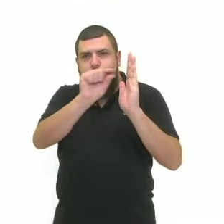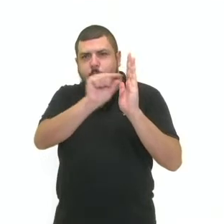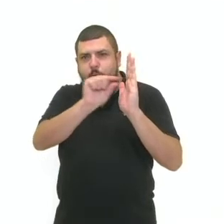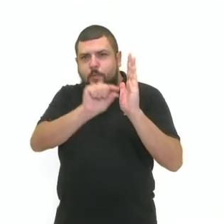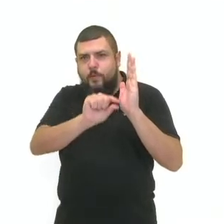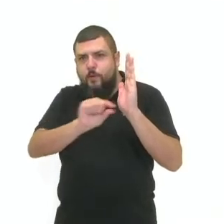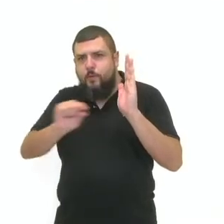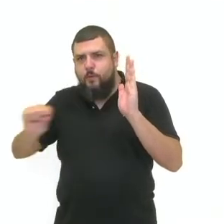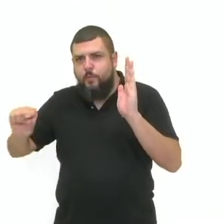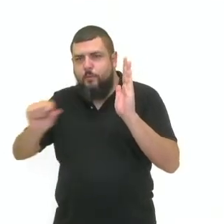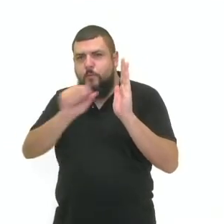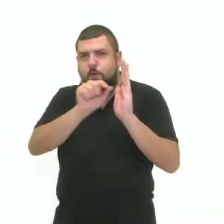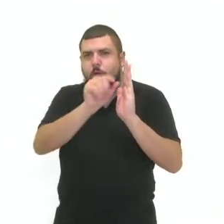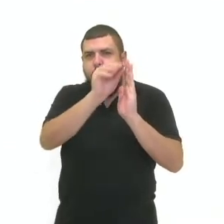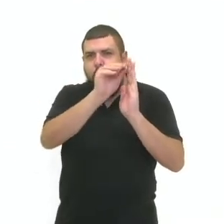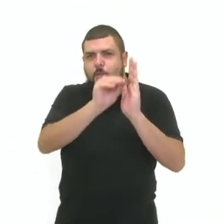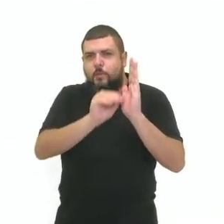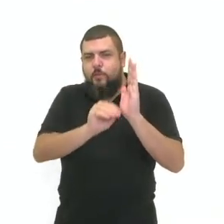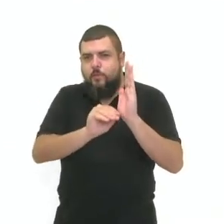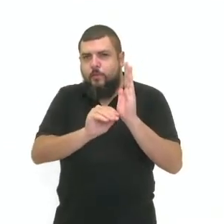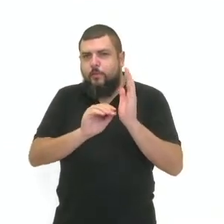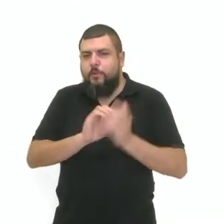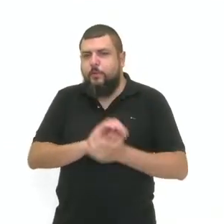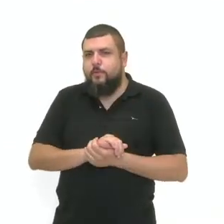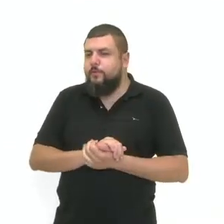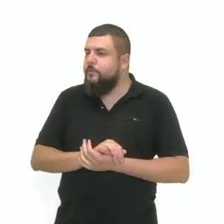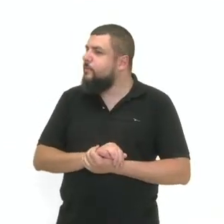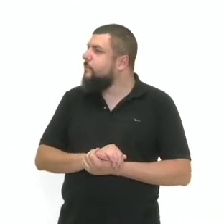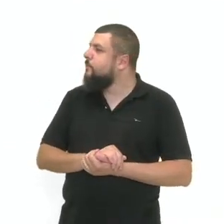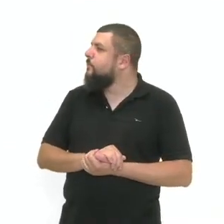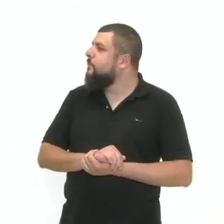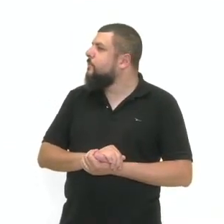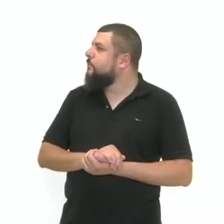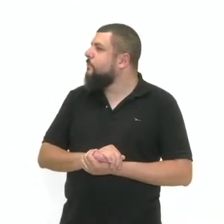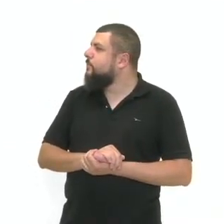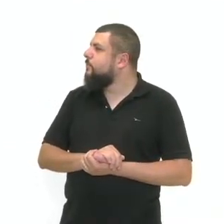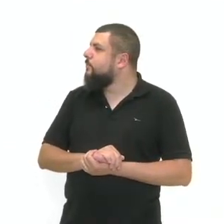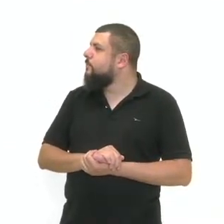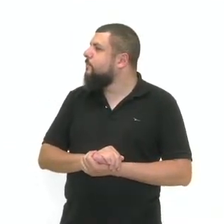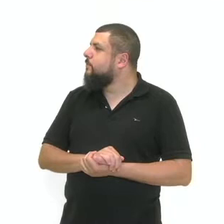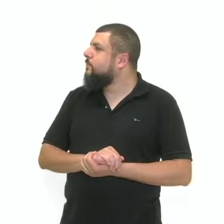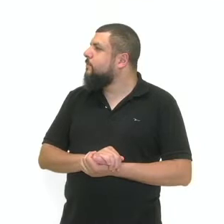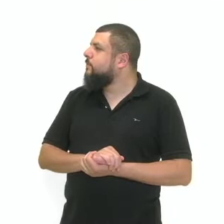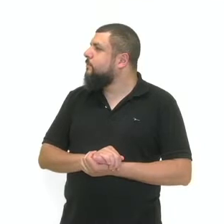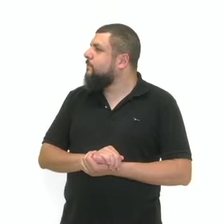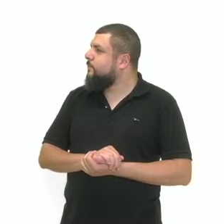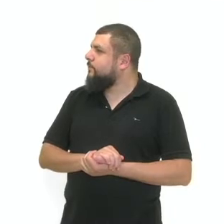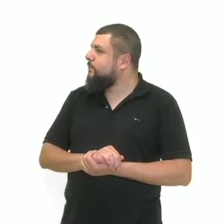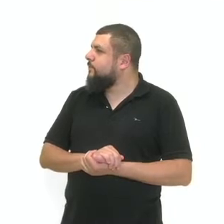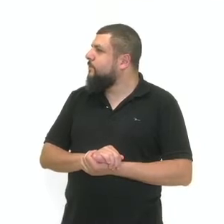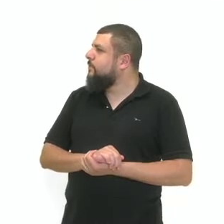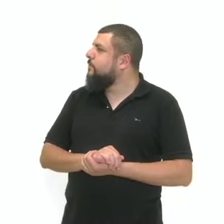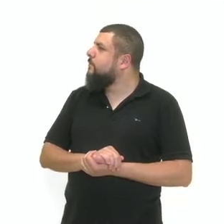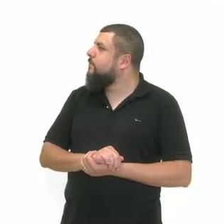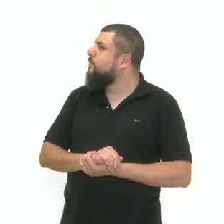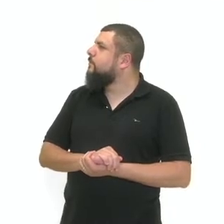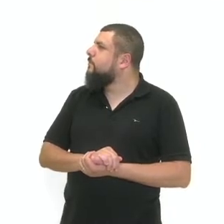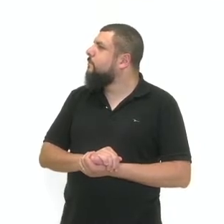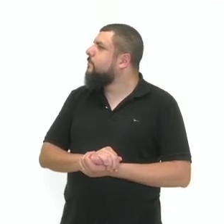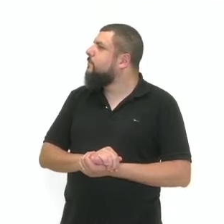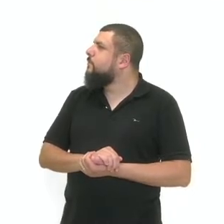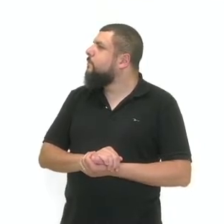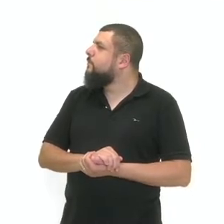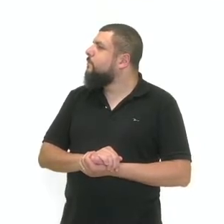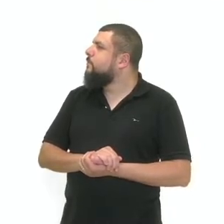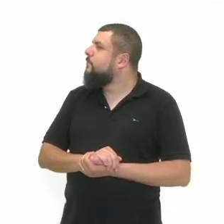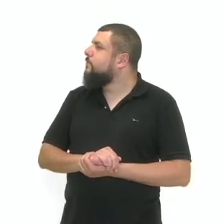7, 1 mais 6, 7, 6 mais 15, 21, 15 mais 20, 35, 20